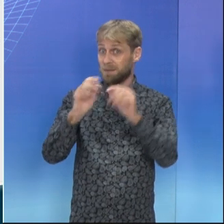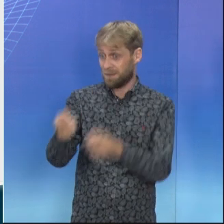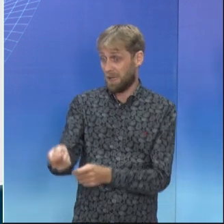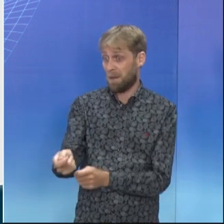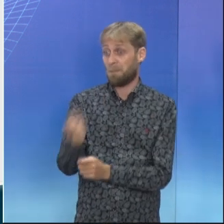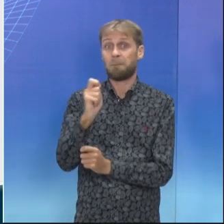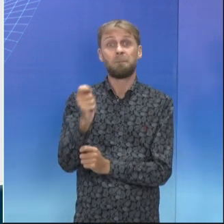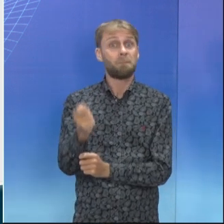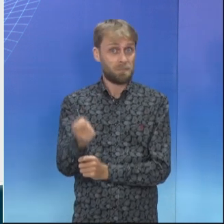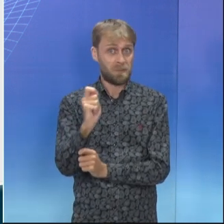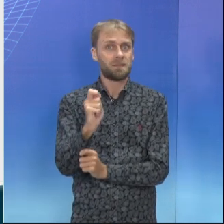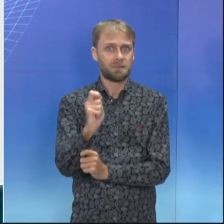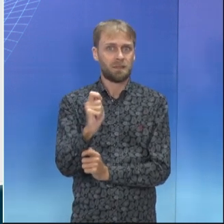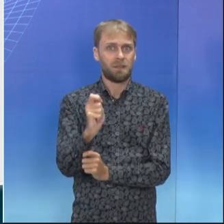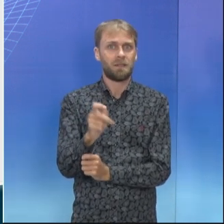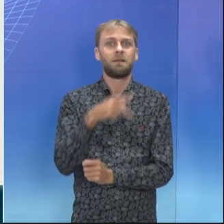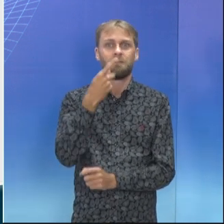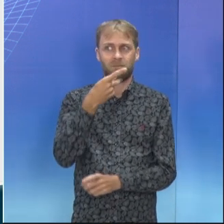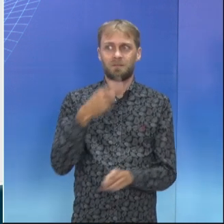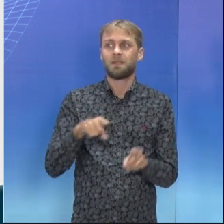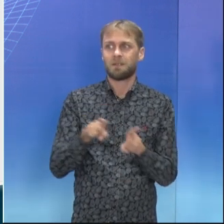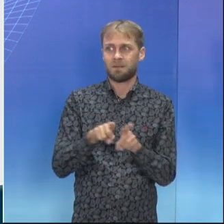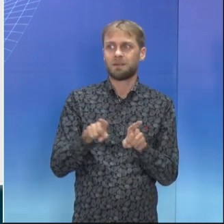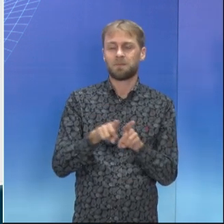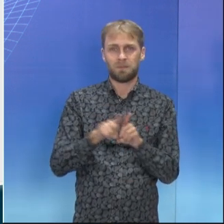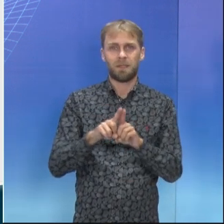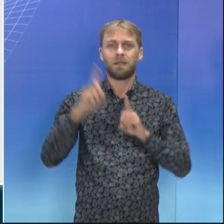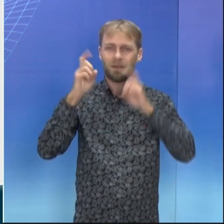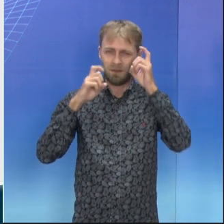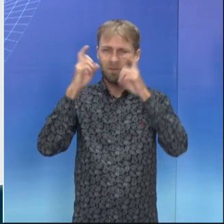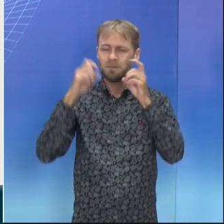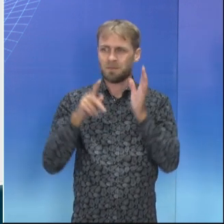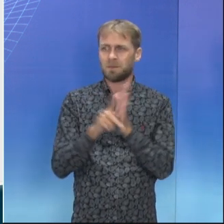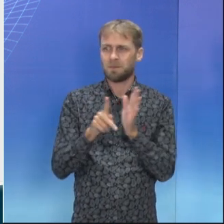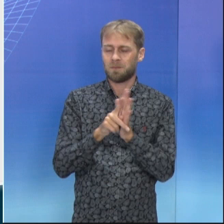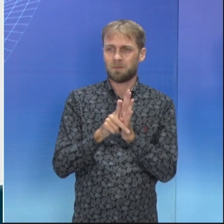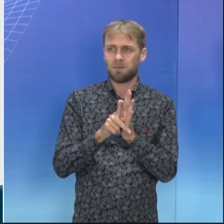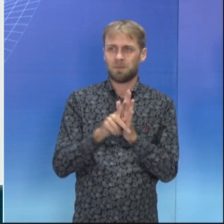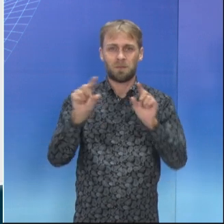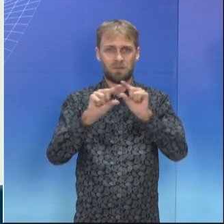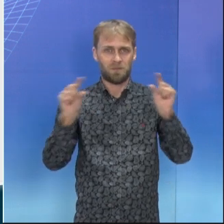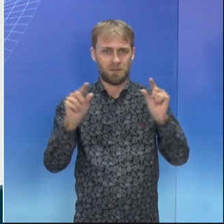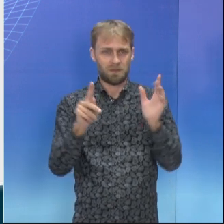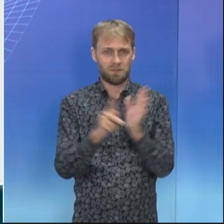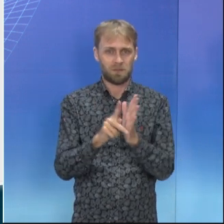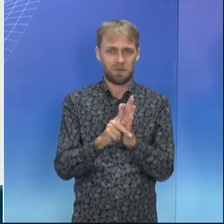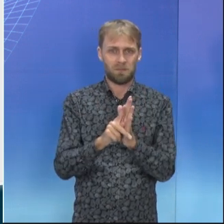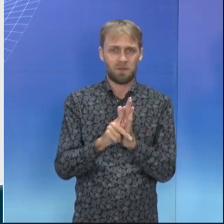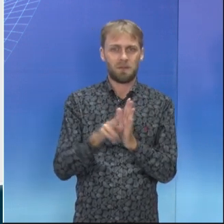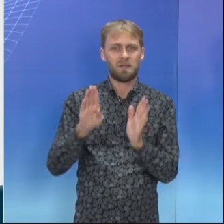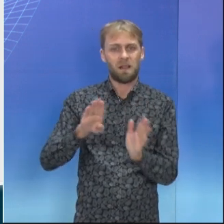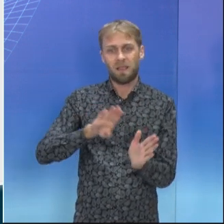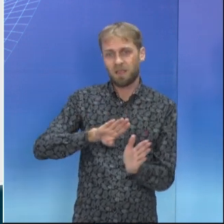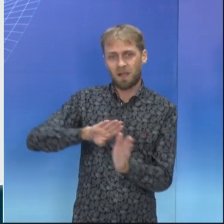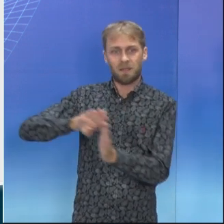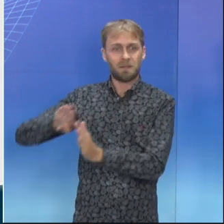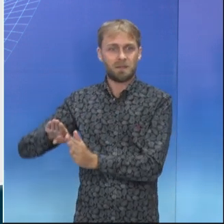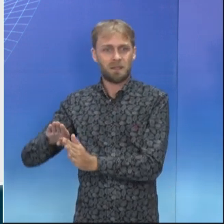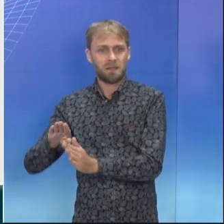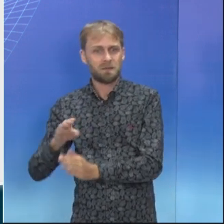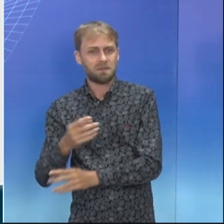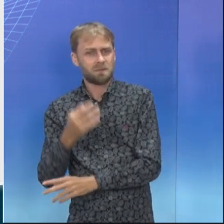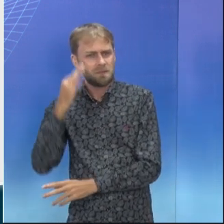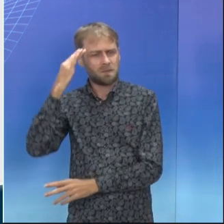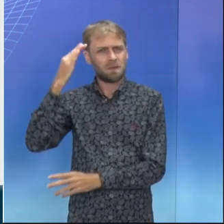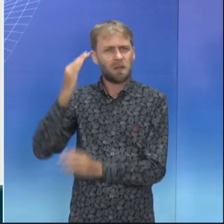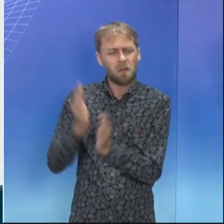pescar. Aqui ele fala da mesma forma, então é uma expressão. A outra expressão é, quando lhe afanaste la canha,